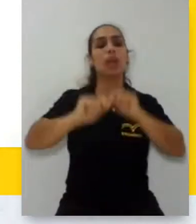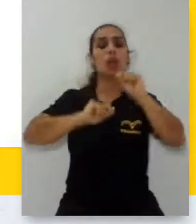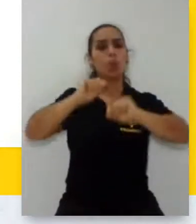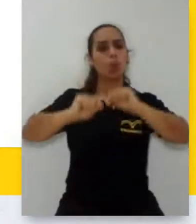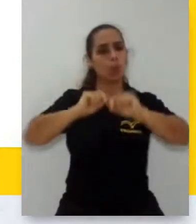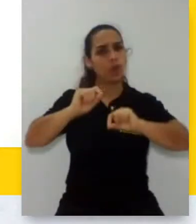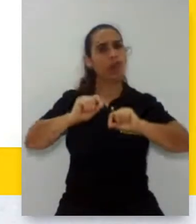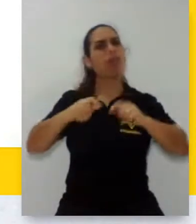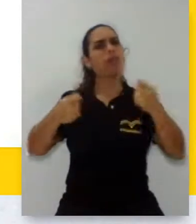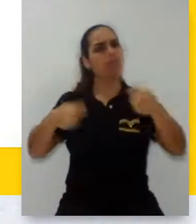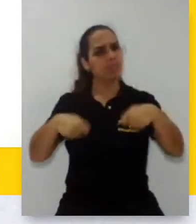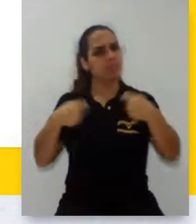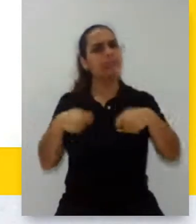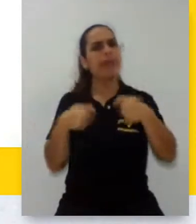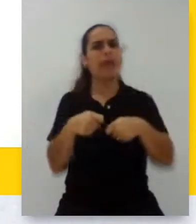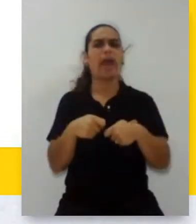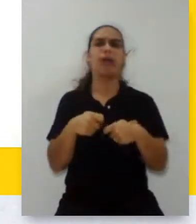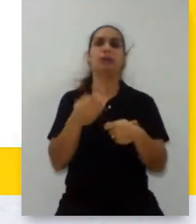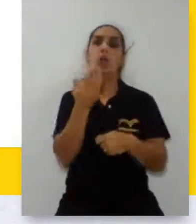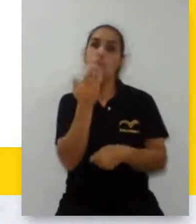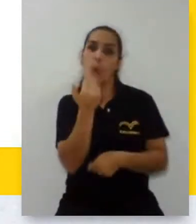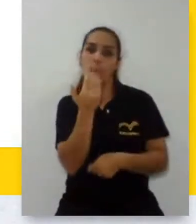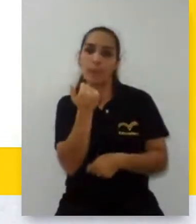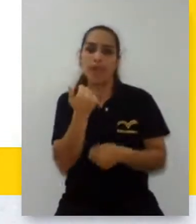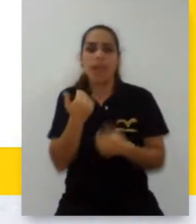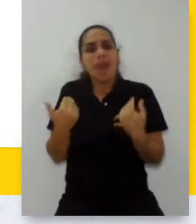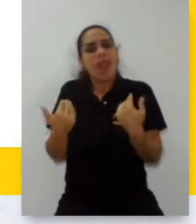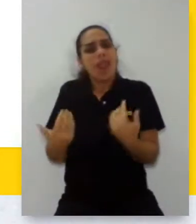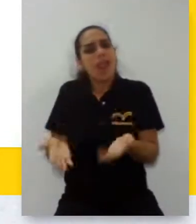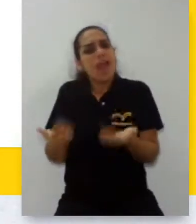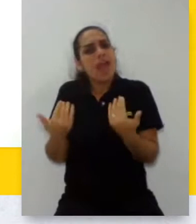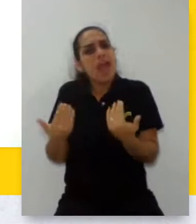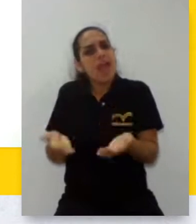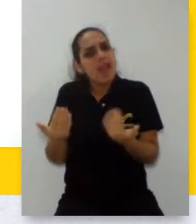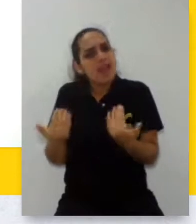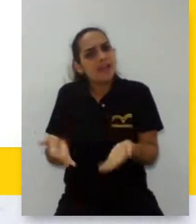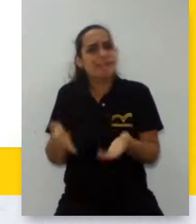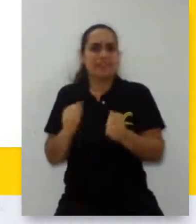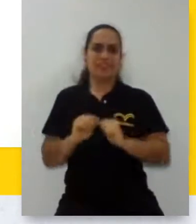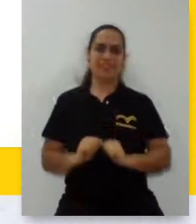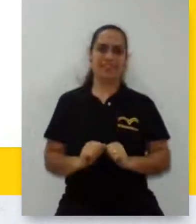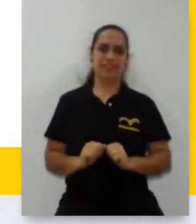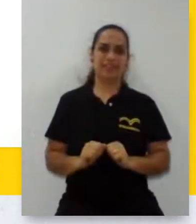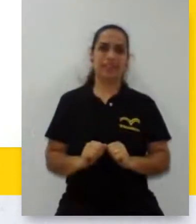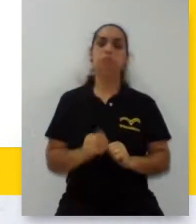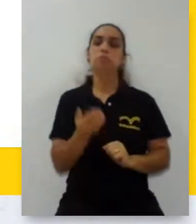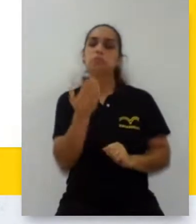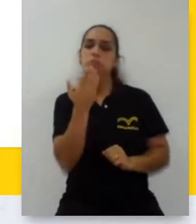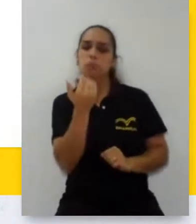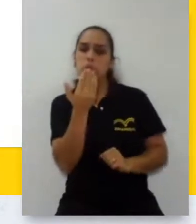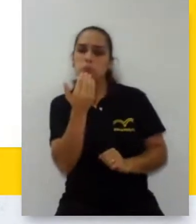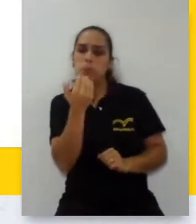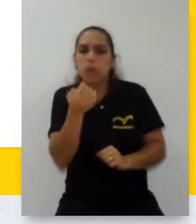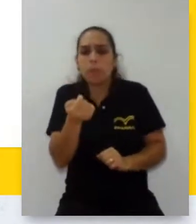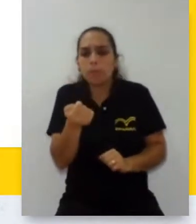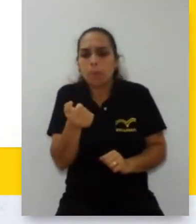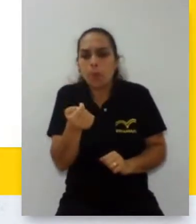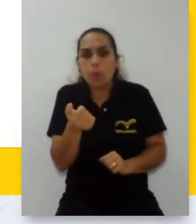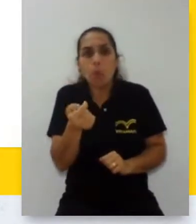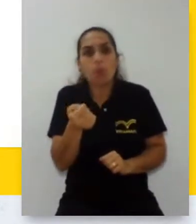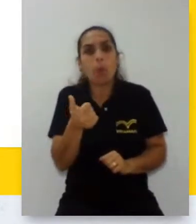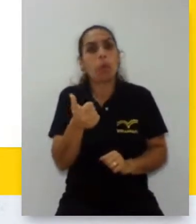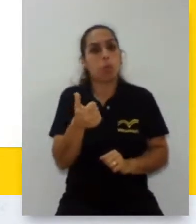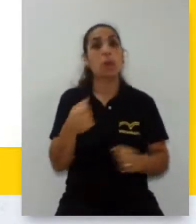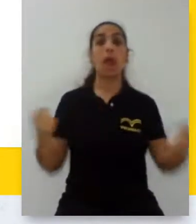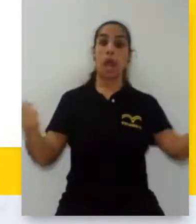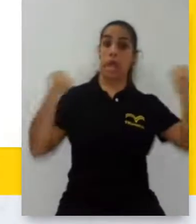ligeira, leve, antes do exercício, faz exercício e depois uma refeição ligeira de novo. Não ataque a geladeira, por favor. Depois do